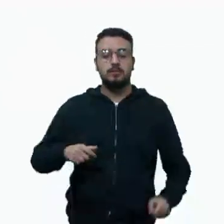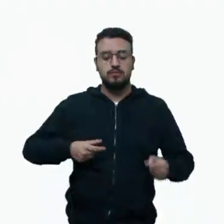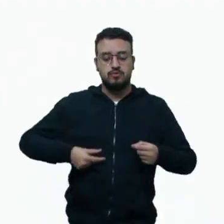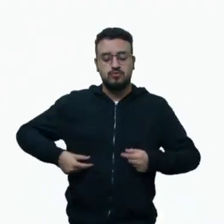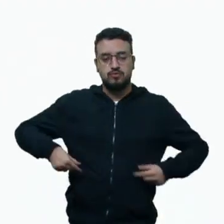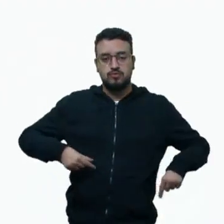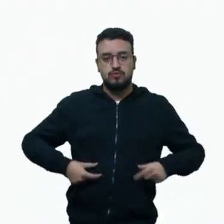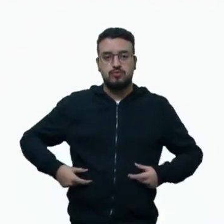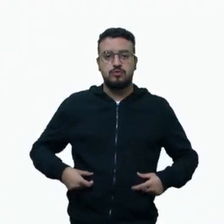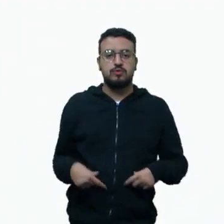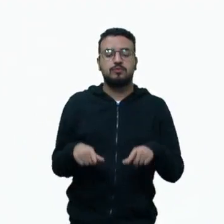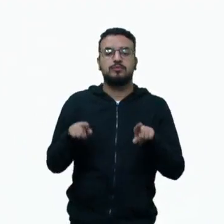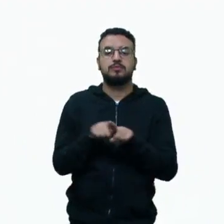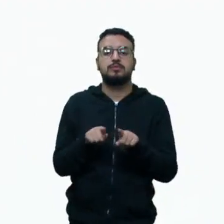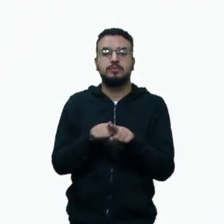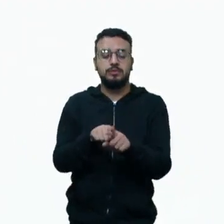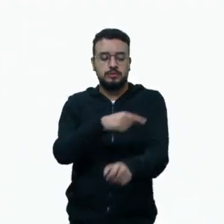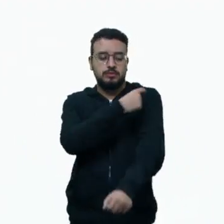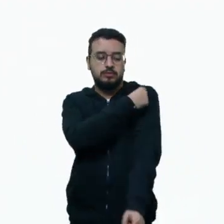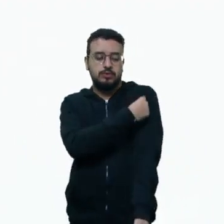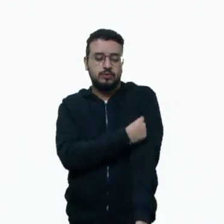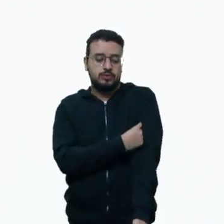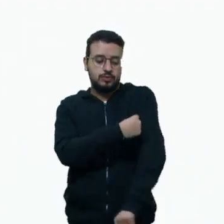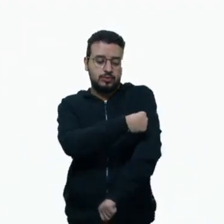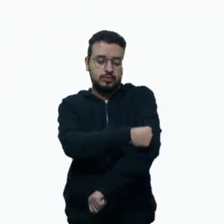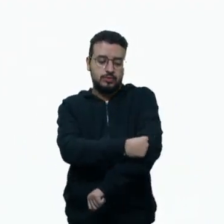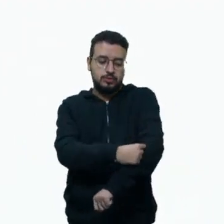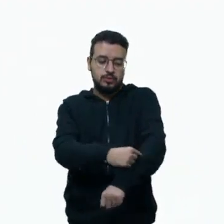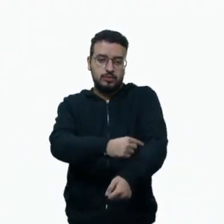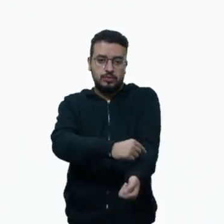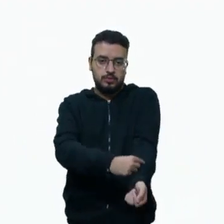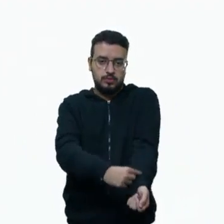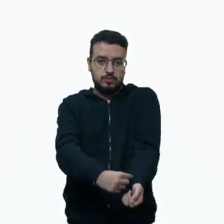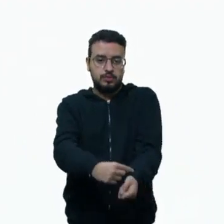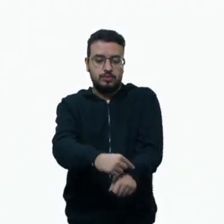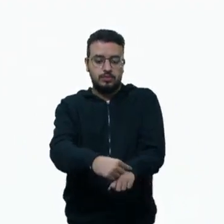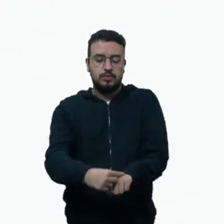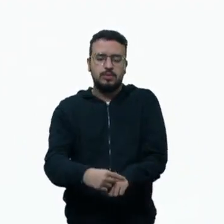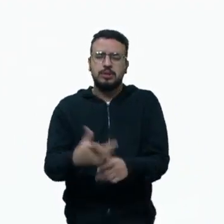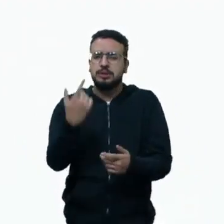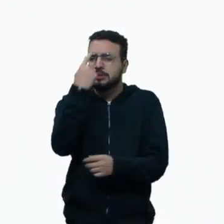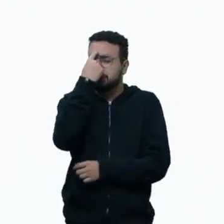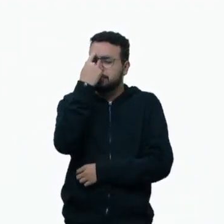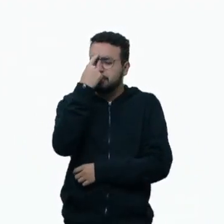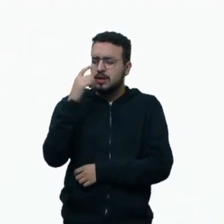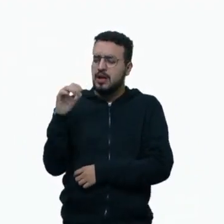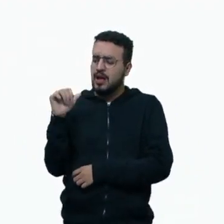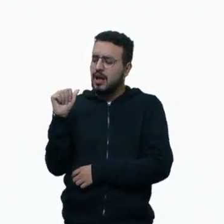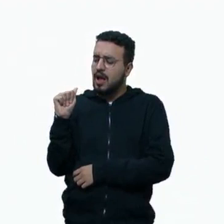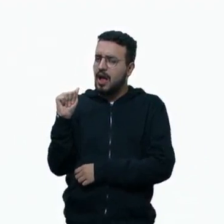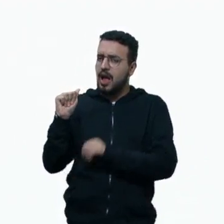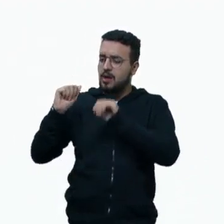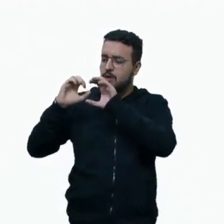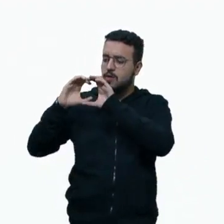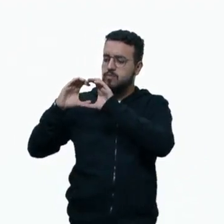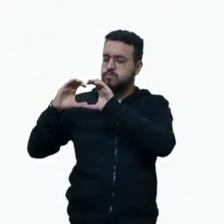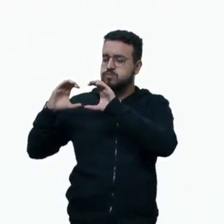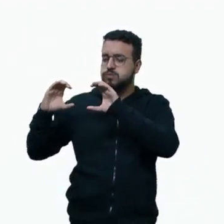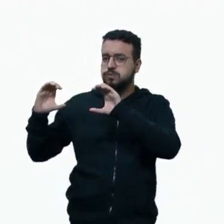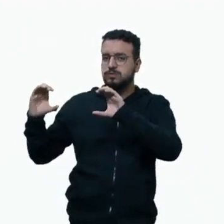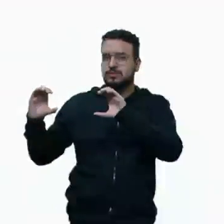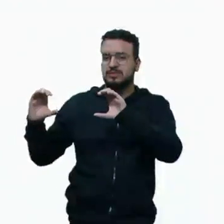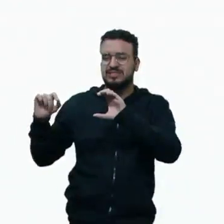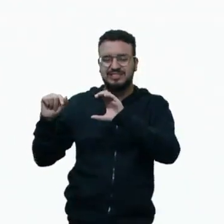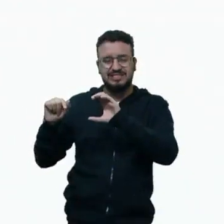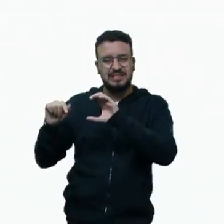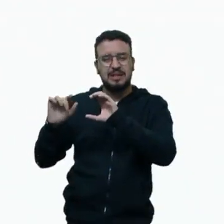artéria ulnar e a artéria radial. Quando eu penso em artéria e veia, eu tenho a artéria como uma estrutura que parece